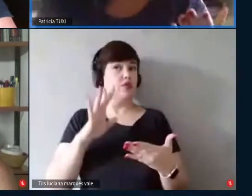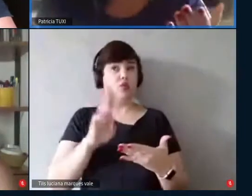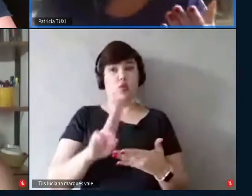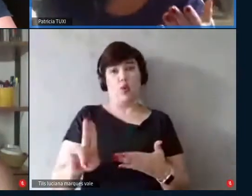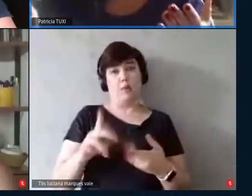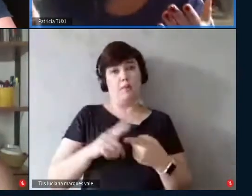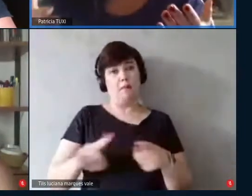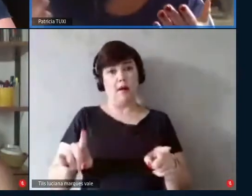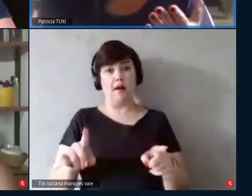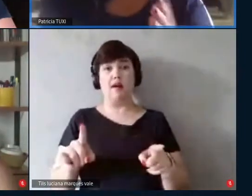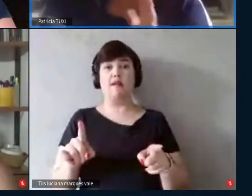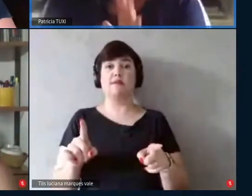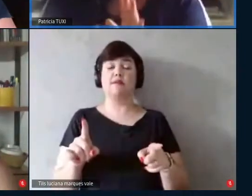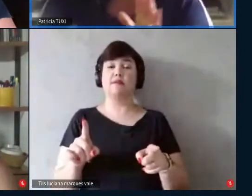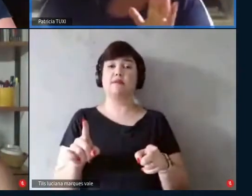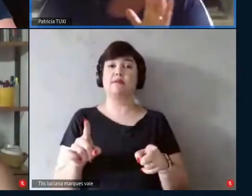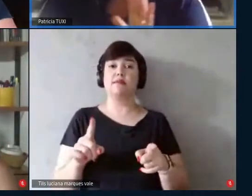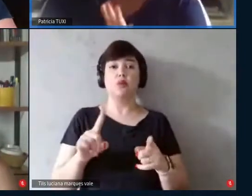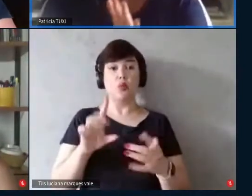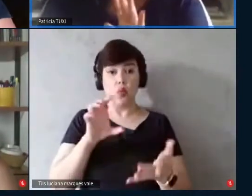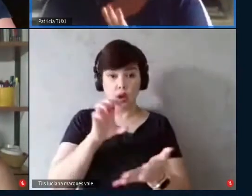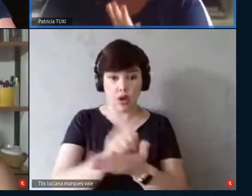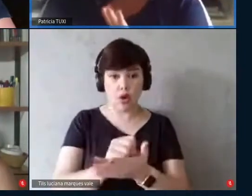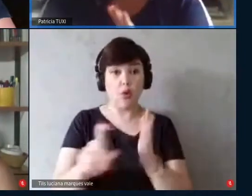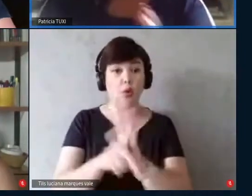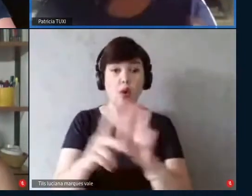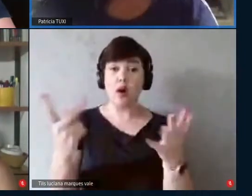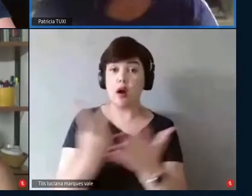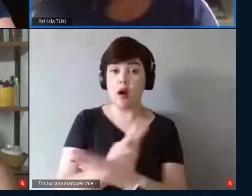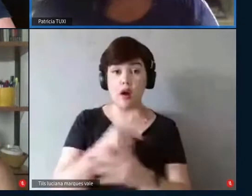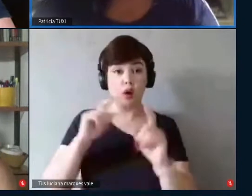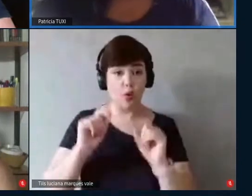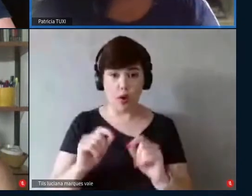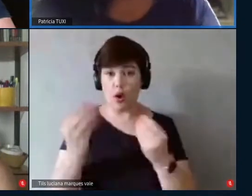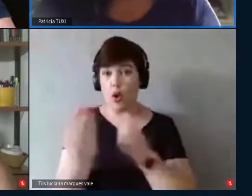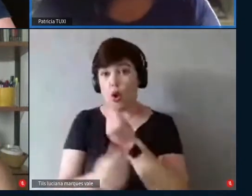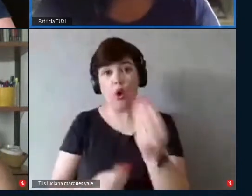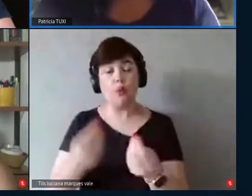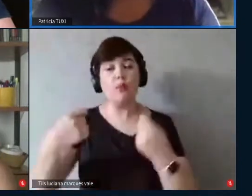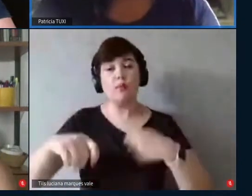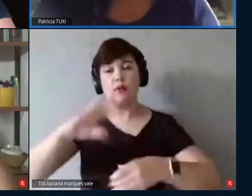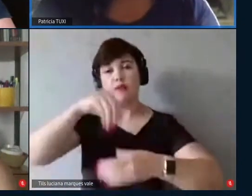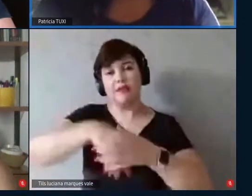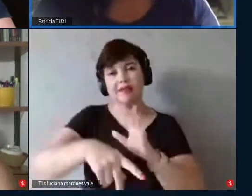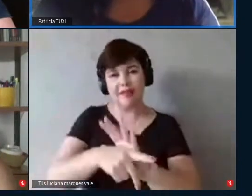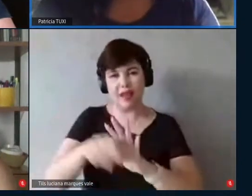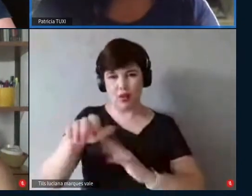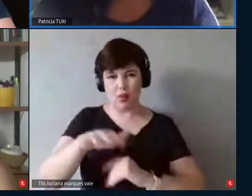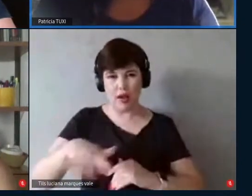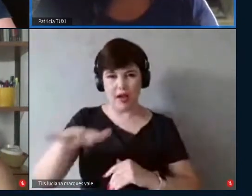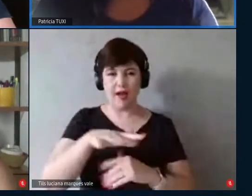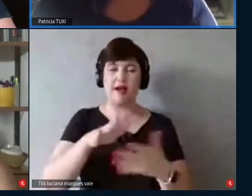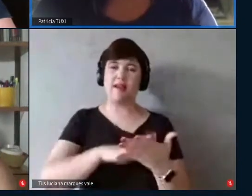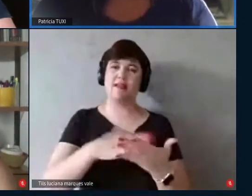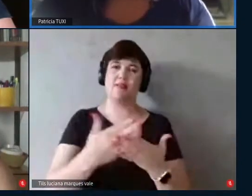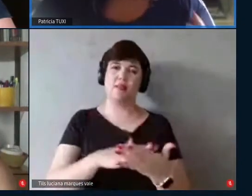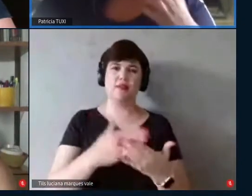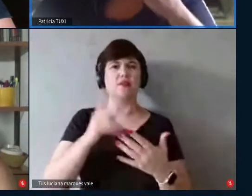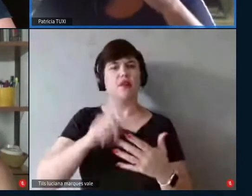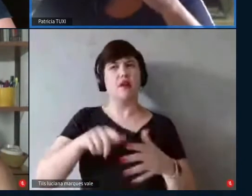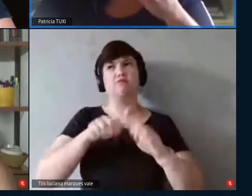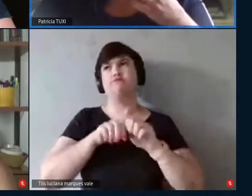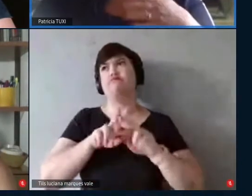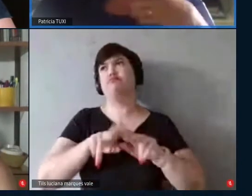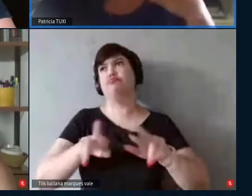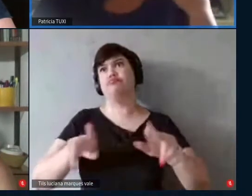de um registro do que ocorre, como que isso deve ser visto dentro dos campos dos estudos da interpretação, que é um campo muito